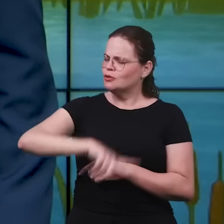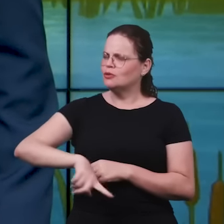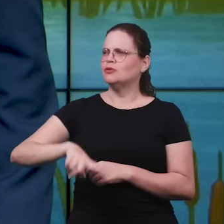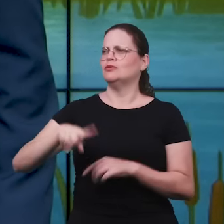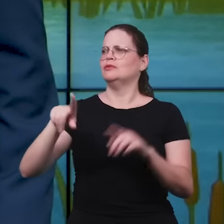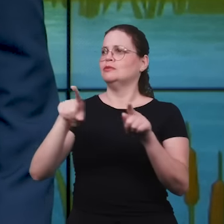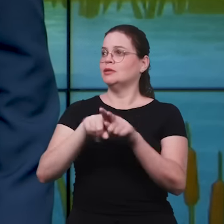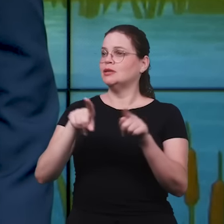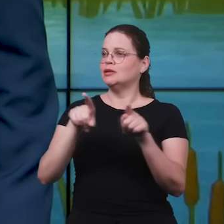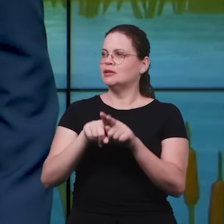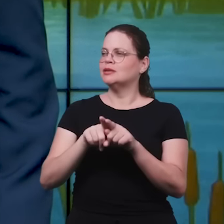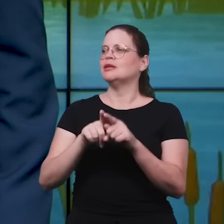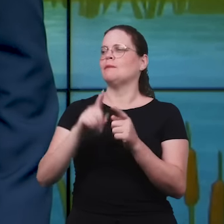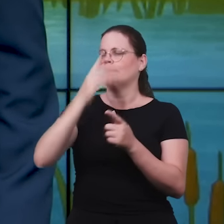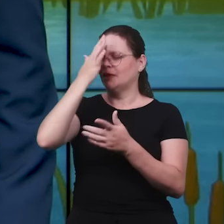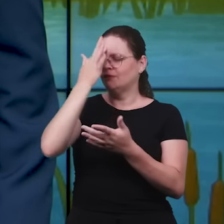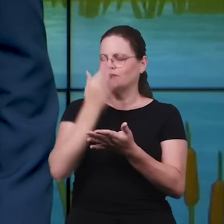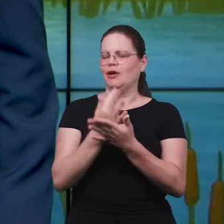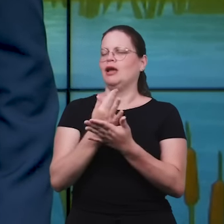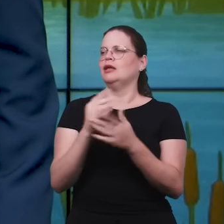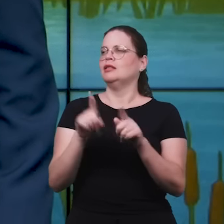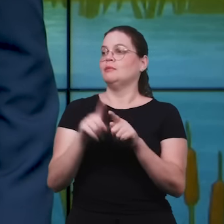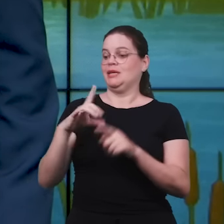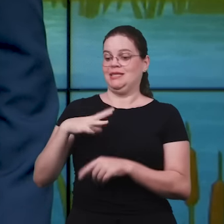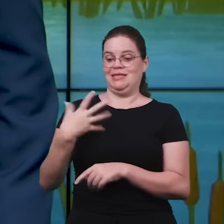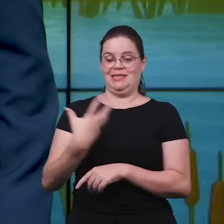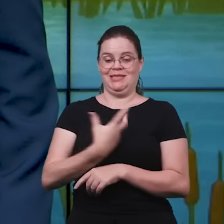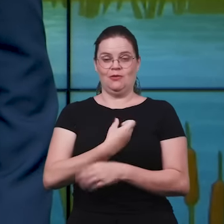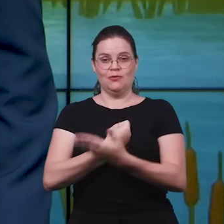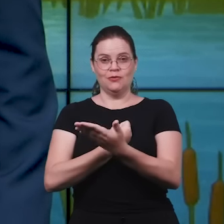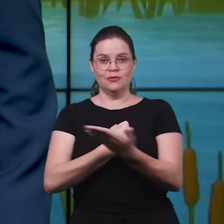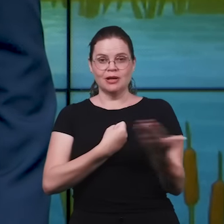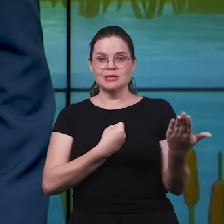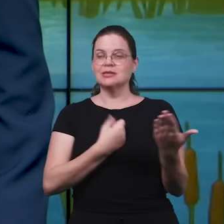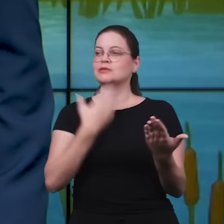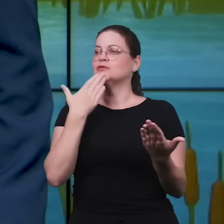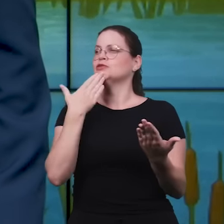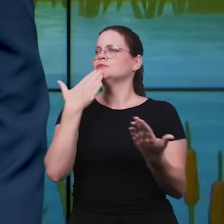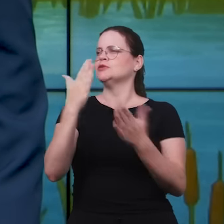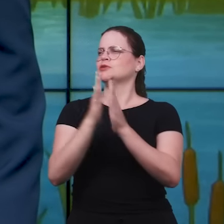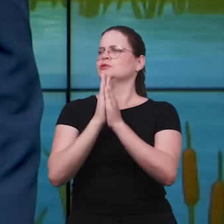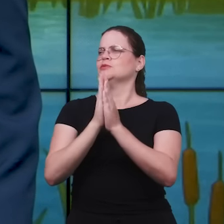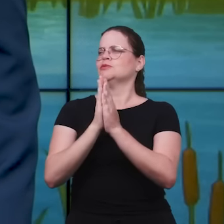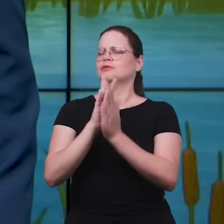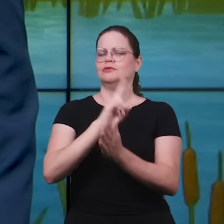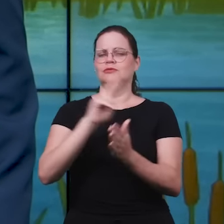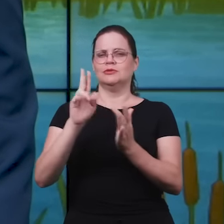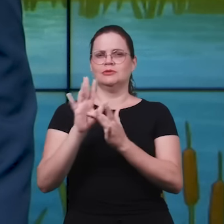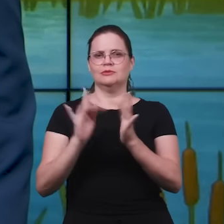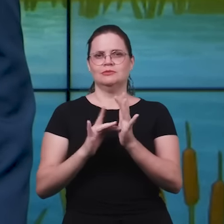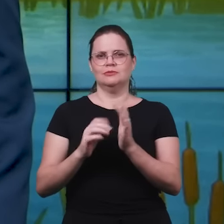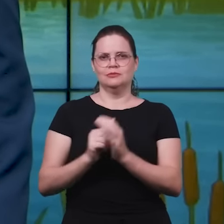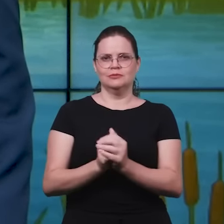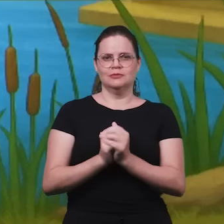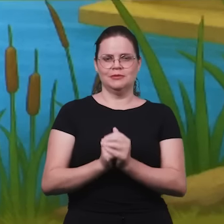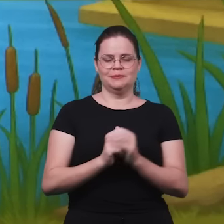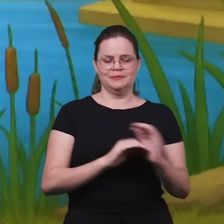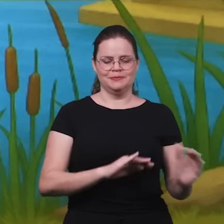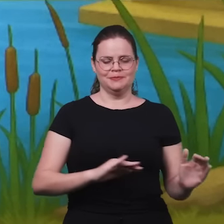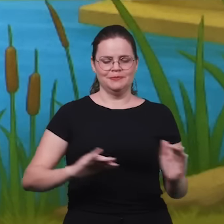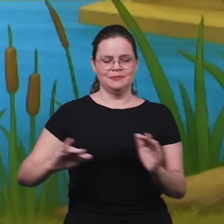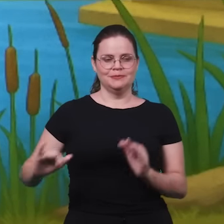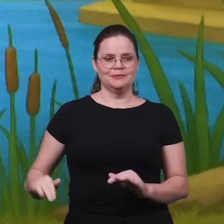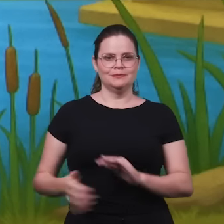vidas. Nós oramos a Deus, pedimos assim a Tua bênção em nome de Jesus. Amém.